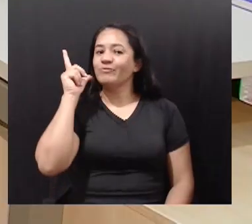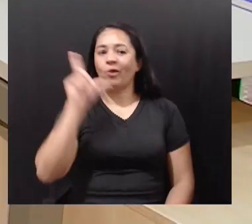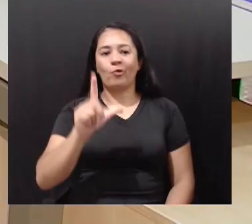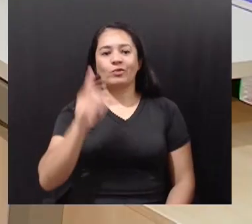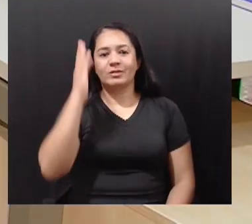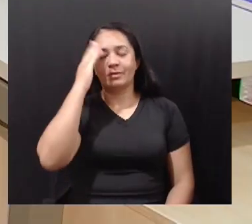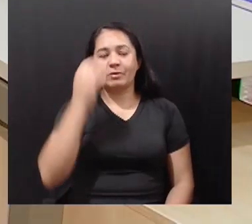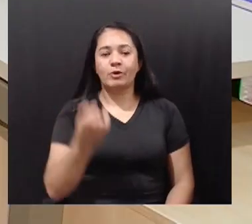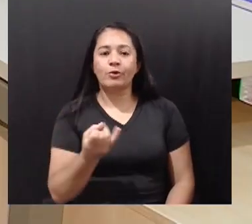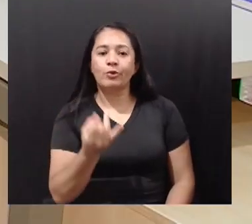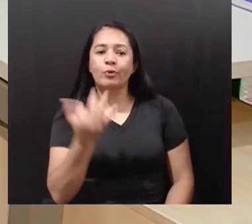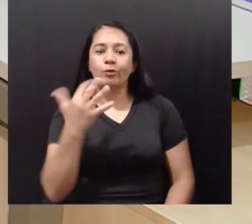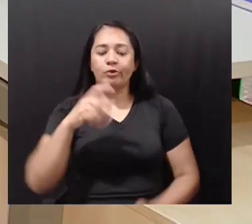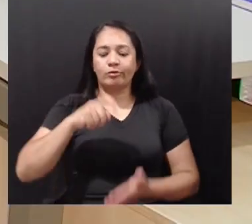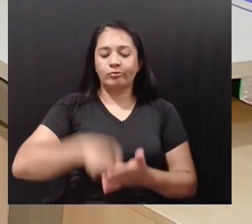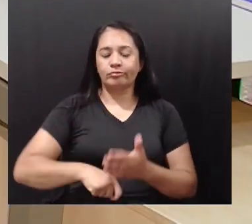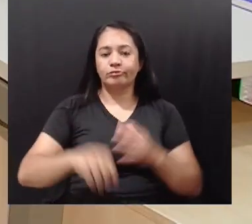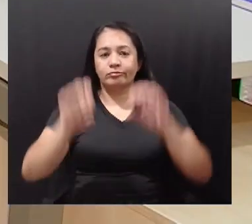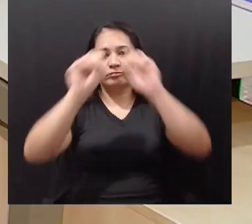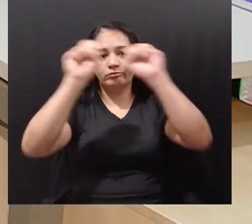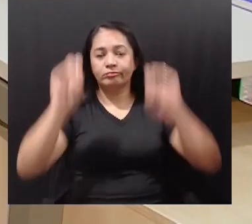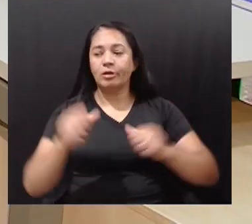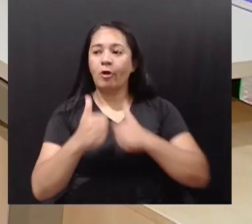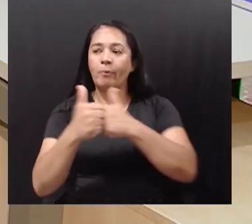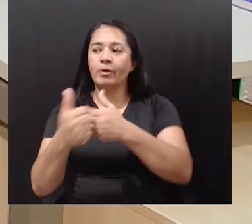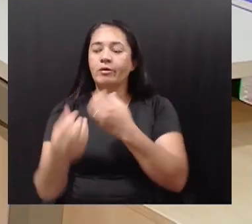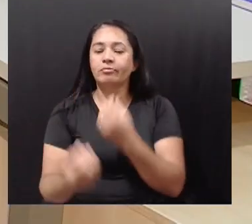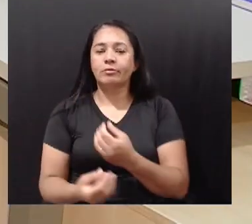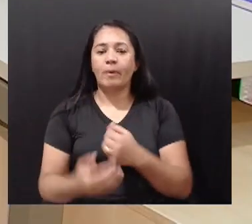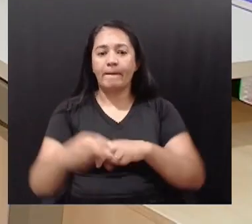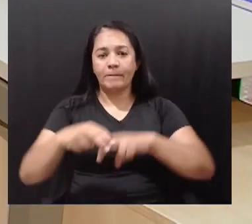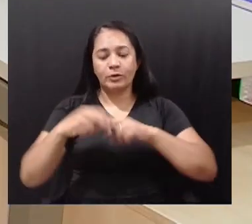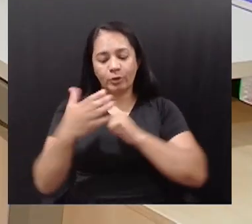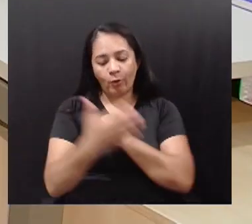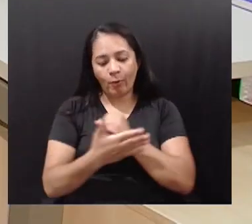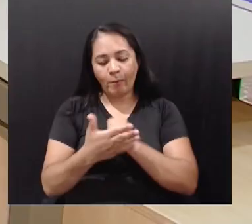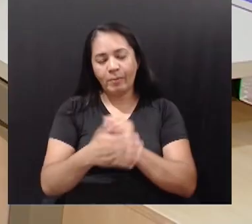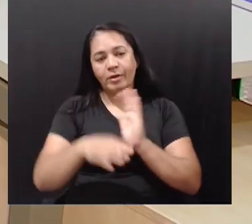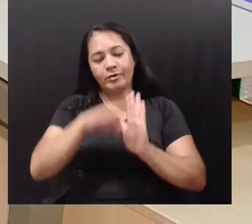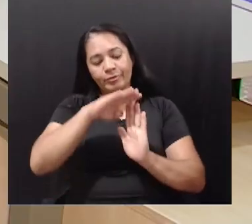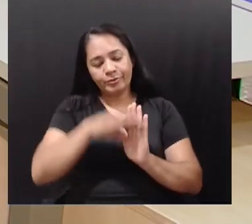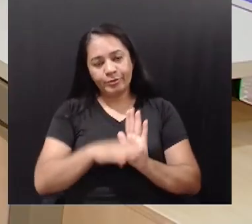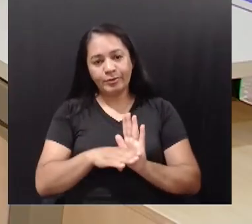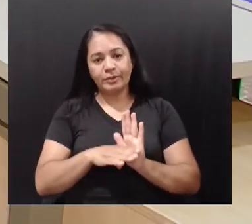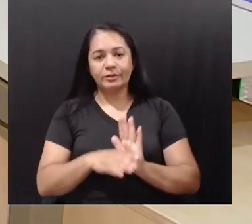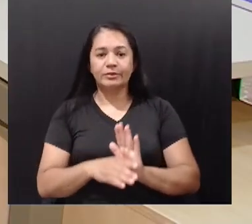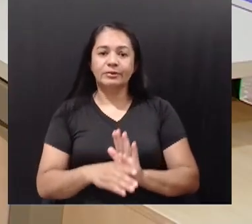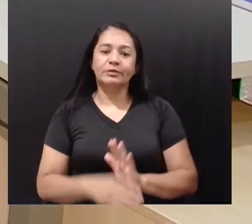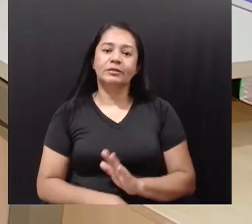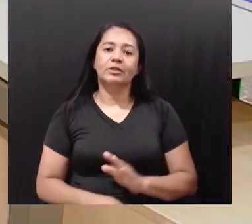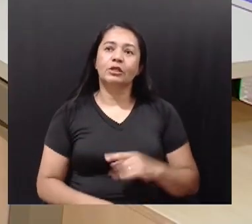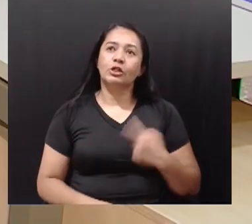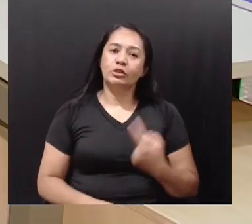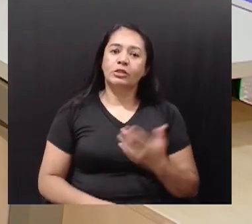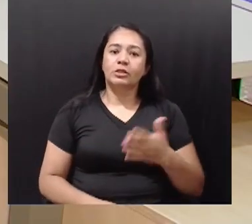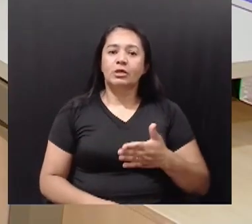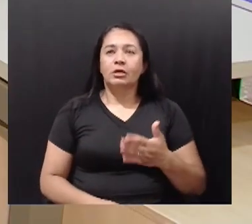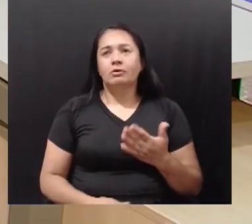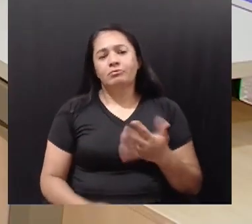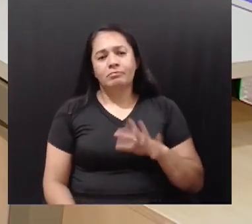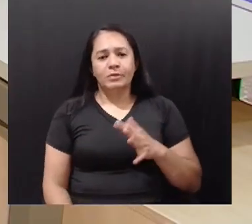tribunal vai acompanhar. Então, com base nessa amostra que a gente tem, que acompanhou três contratos no ano passado, a gente estima para ter